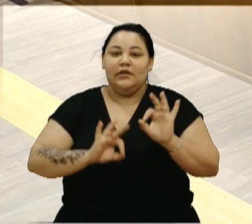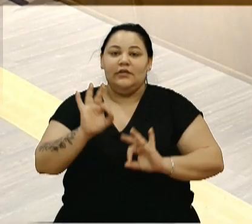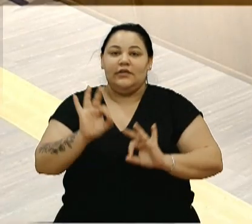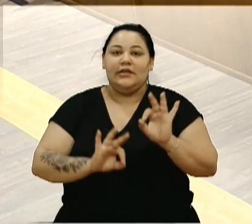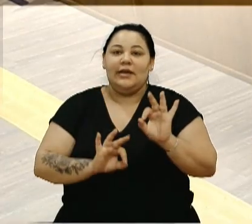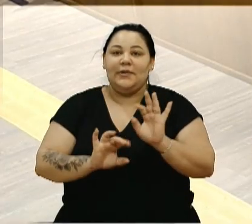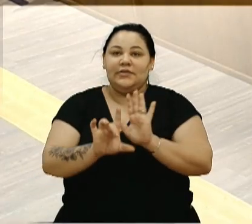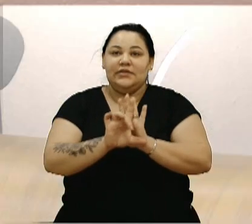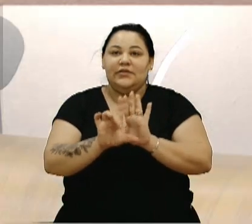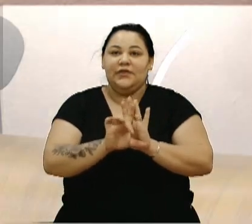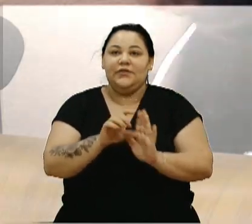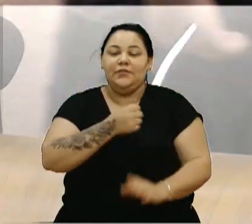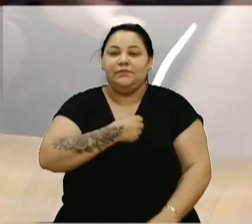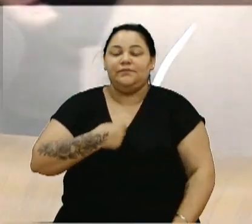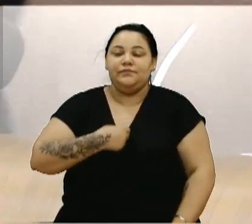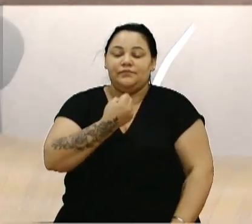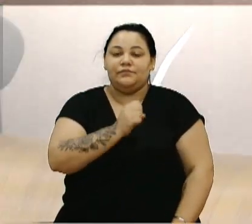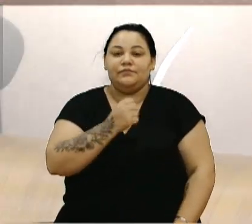número